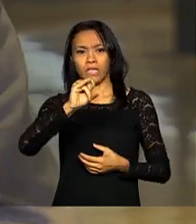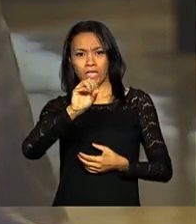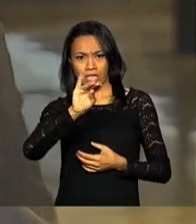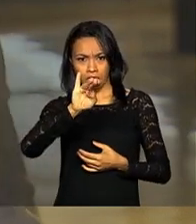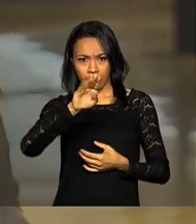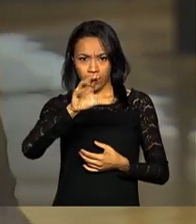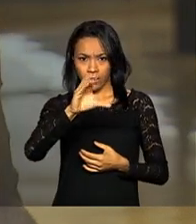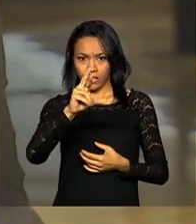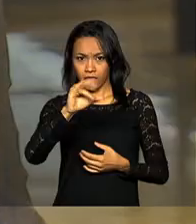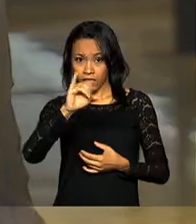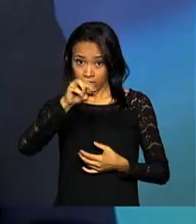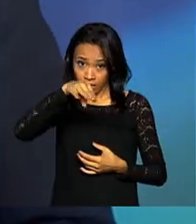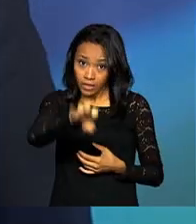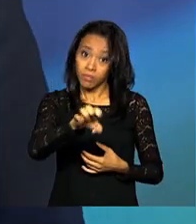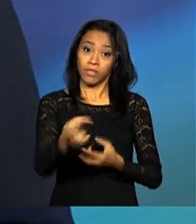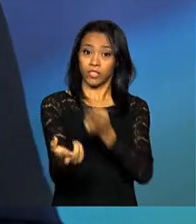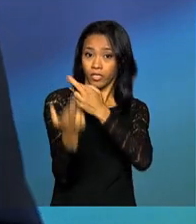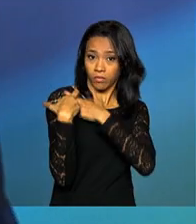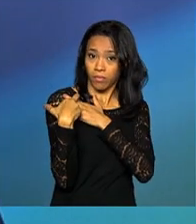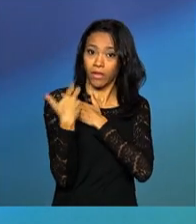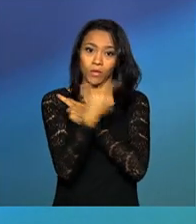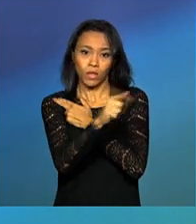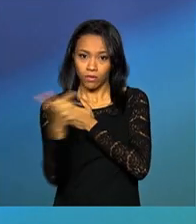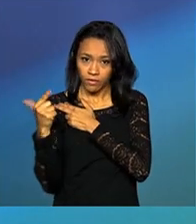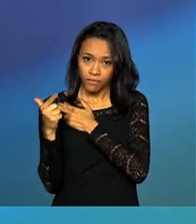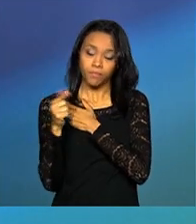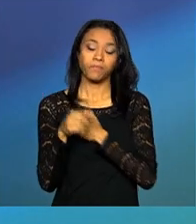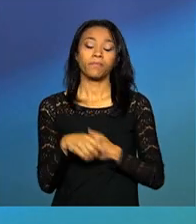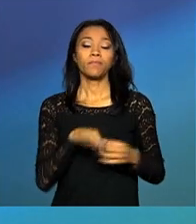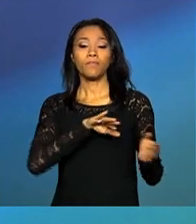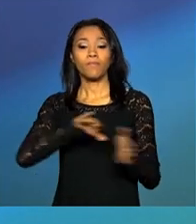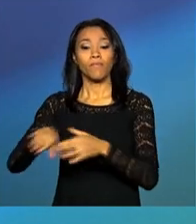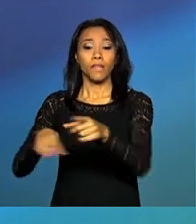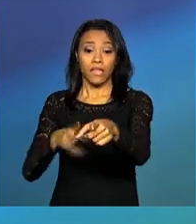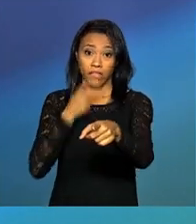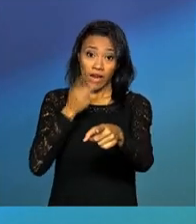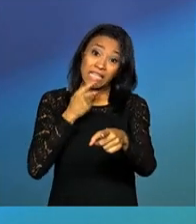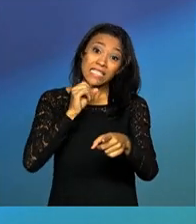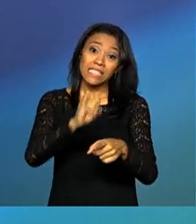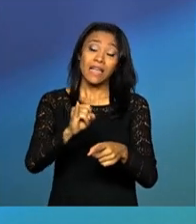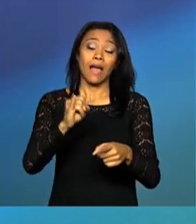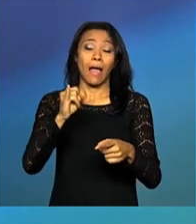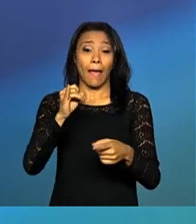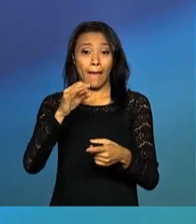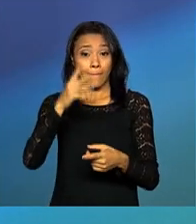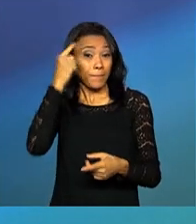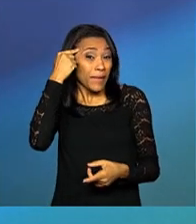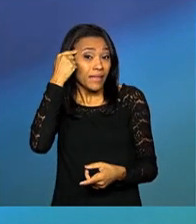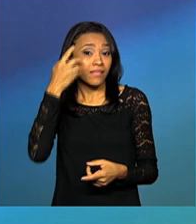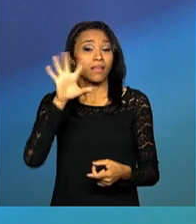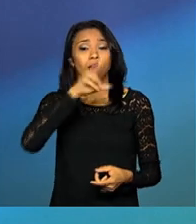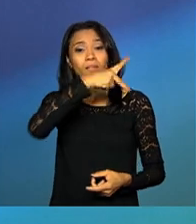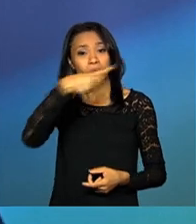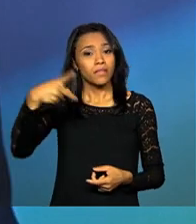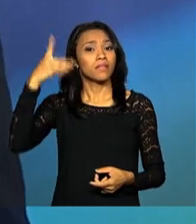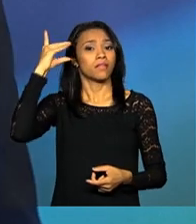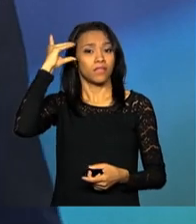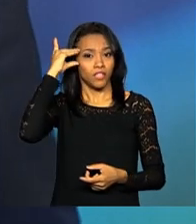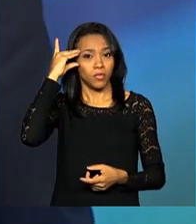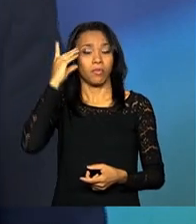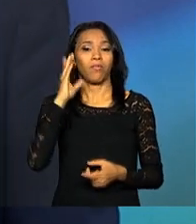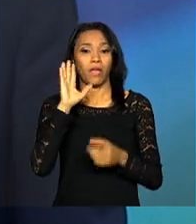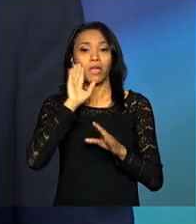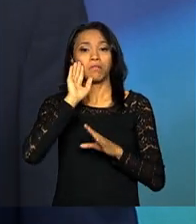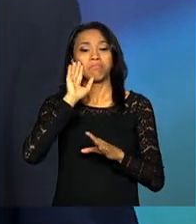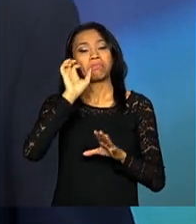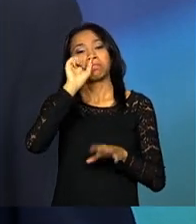não fugirá da luta. Se alguém imagina que ela se curvará diante da decisão de hoje, se engana.